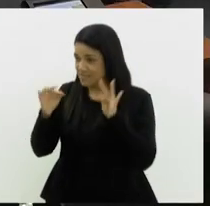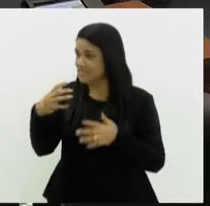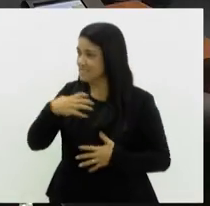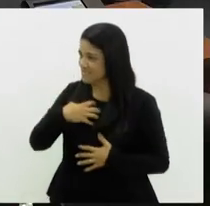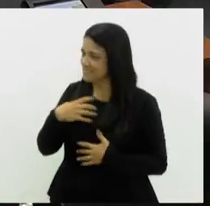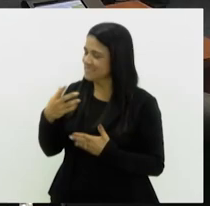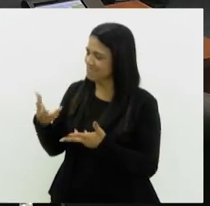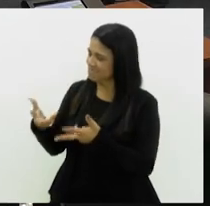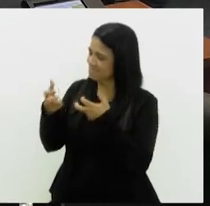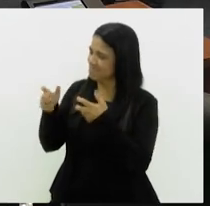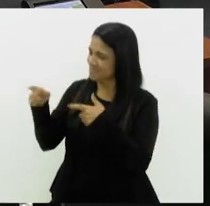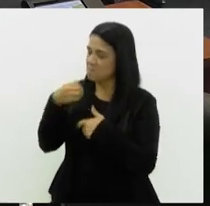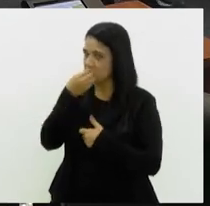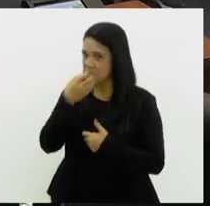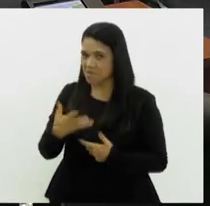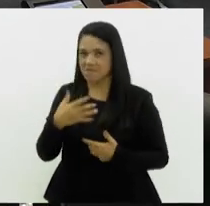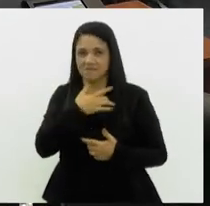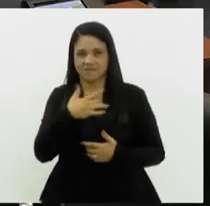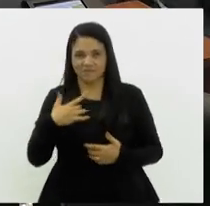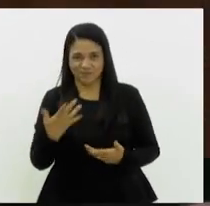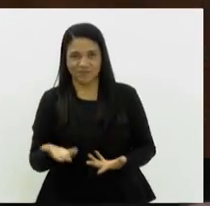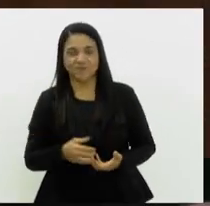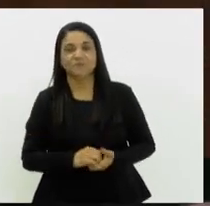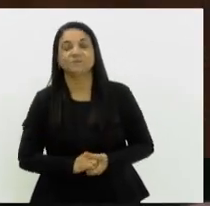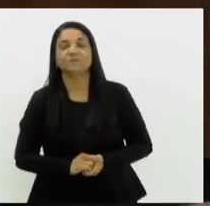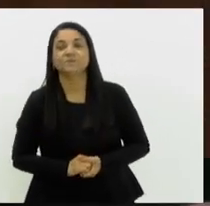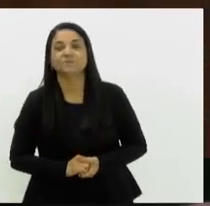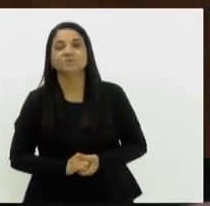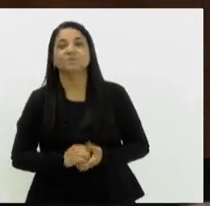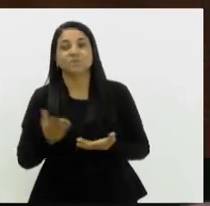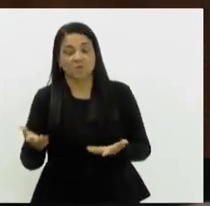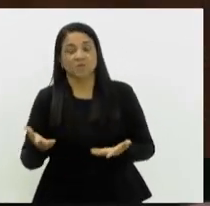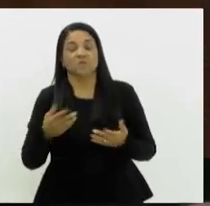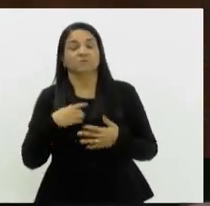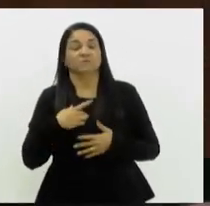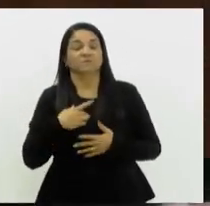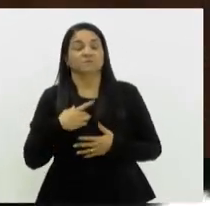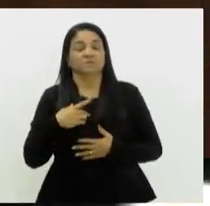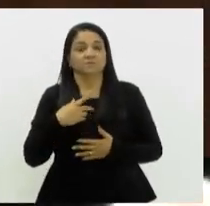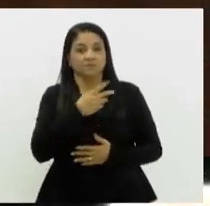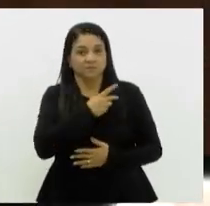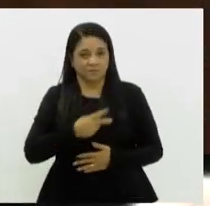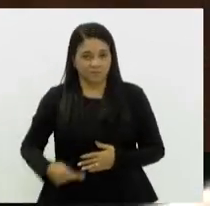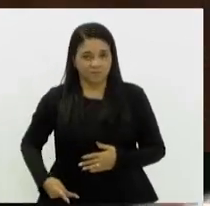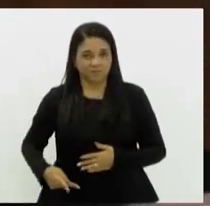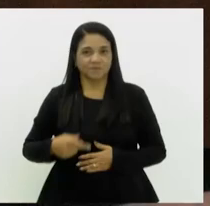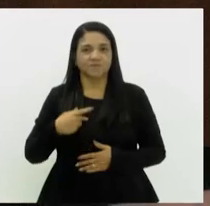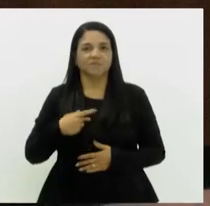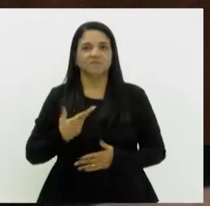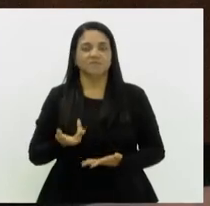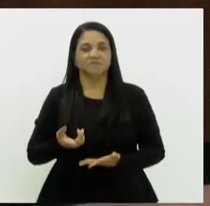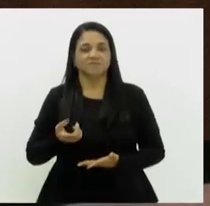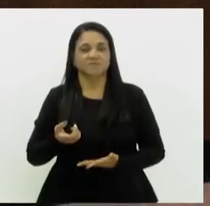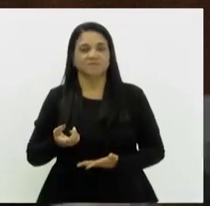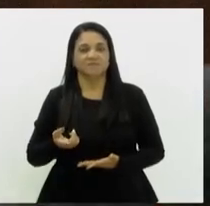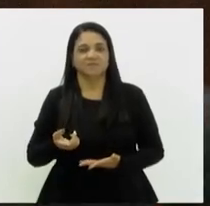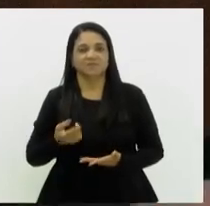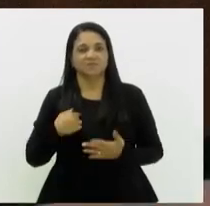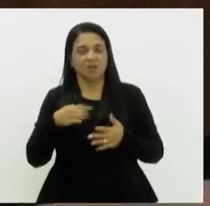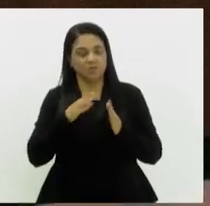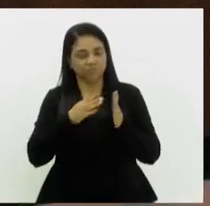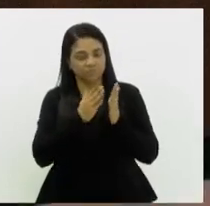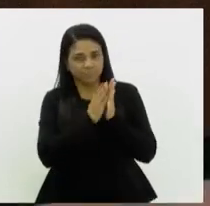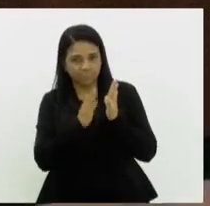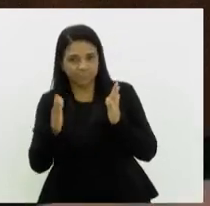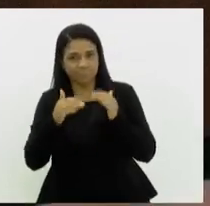favor. Presidente, no expediente inicial, já me pronunciei